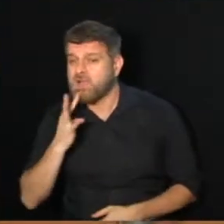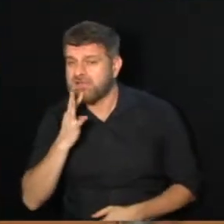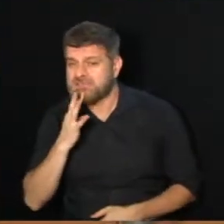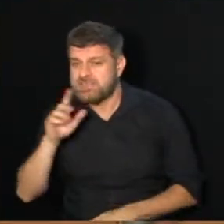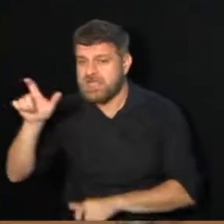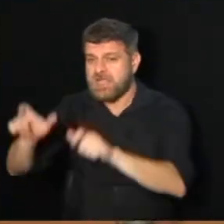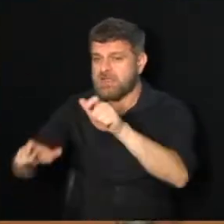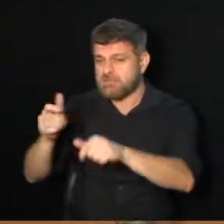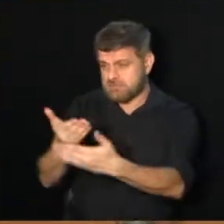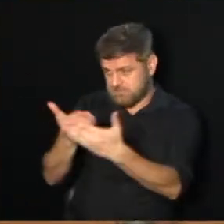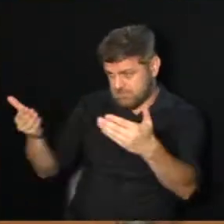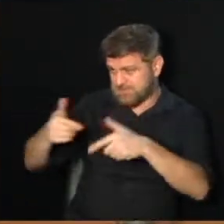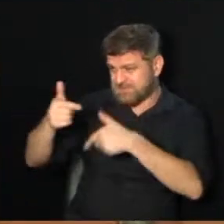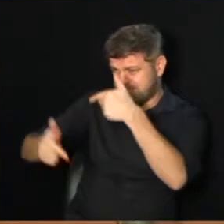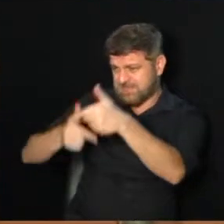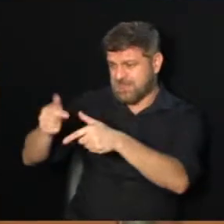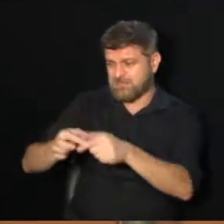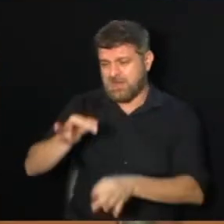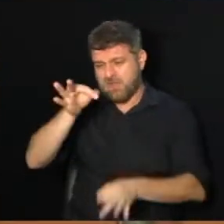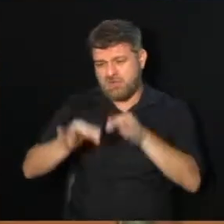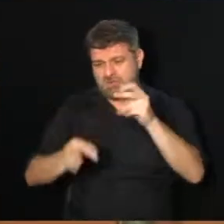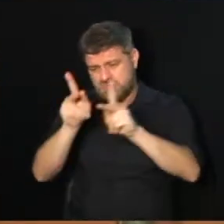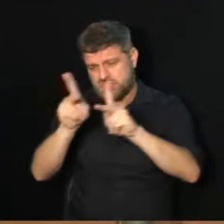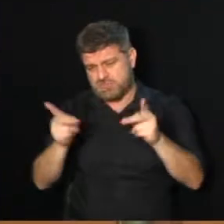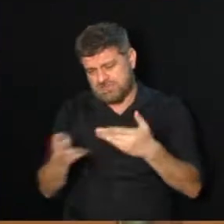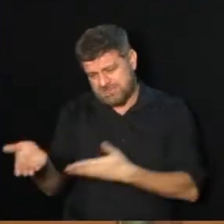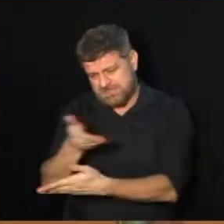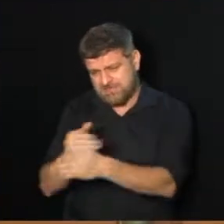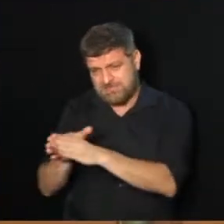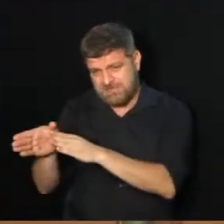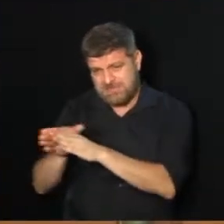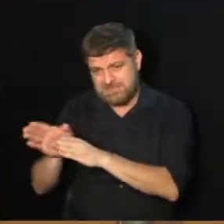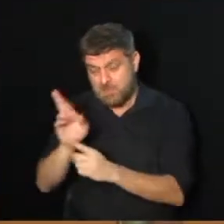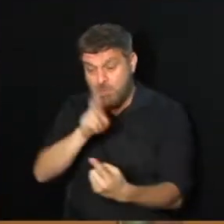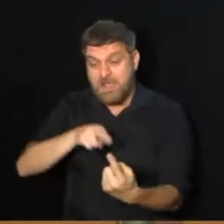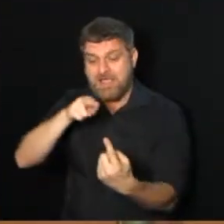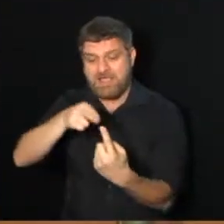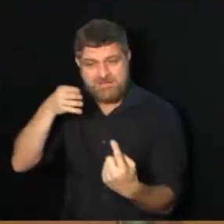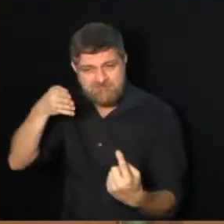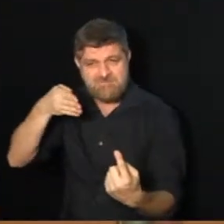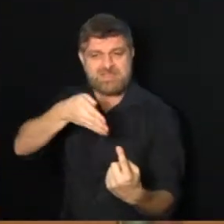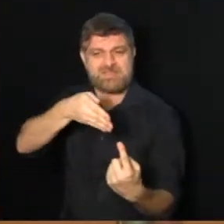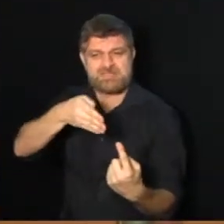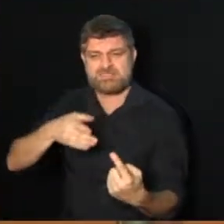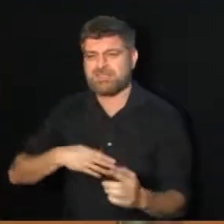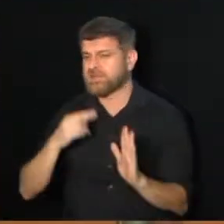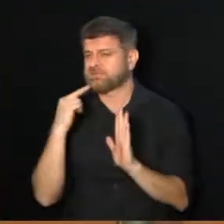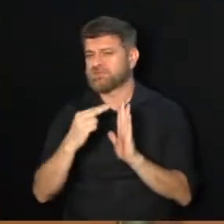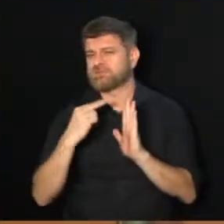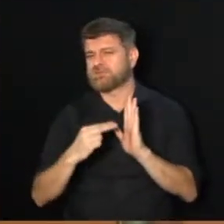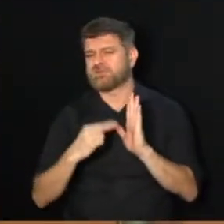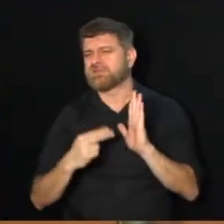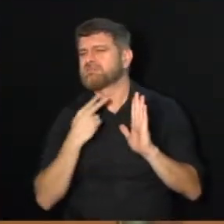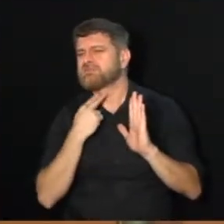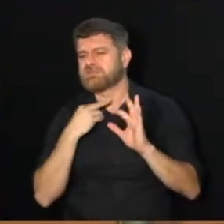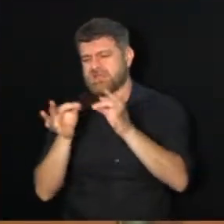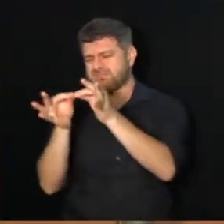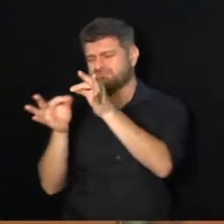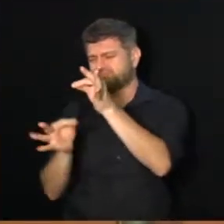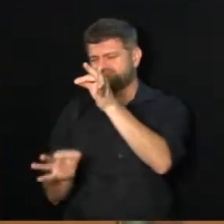aqui, elas conhecem porque trabalham com justiça restaurativa no dia a dia, são referência nos seus espaços. Eu não conseguiria citar o nome de todo mundo aqui,